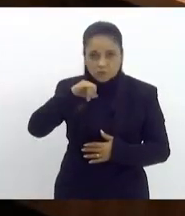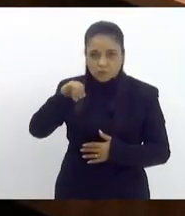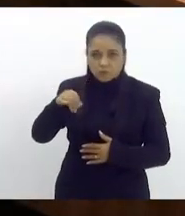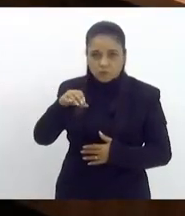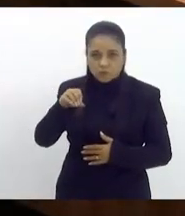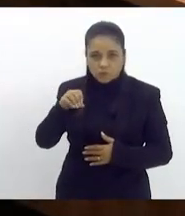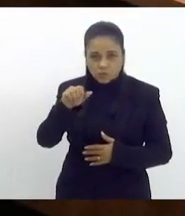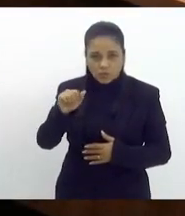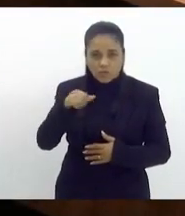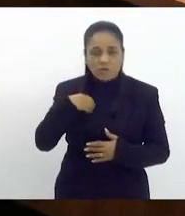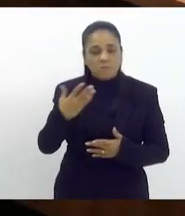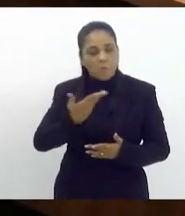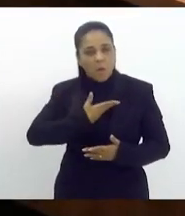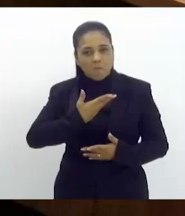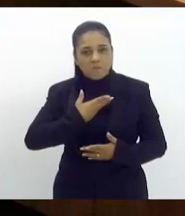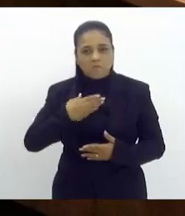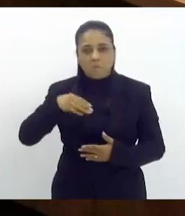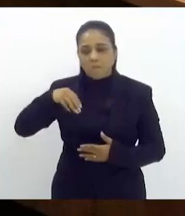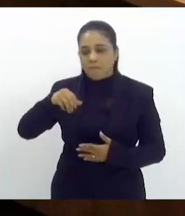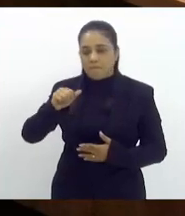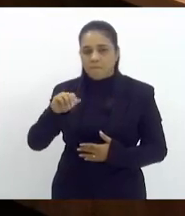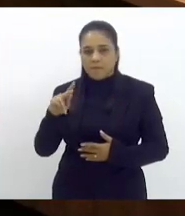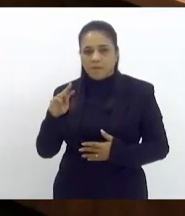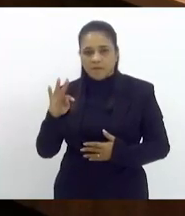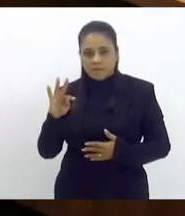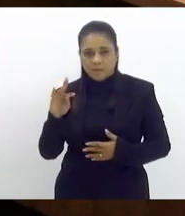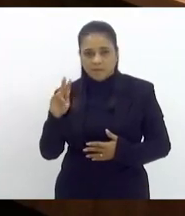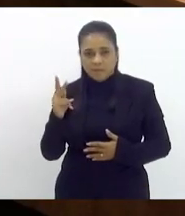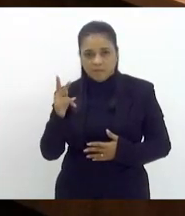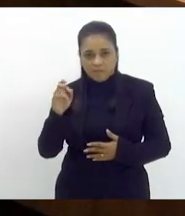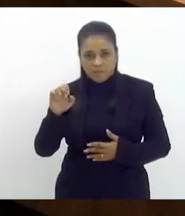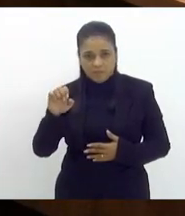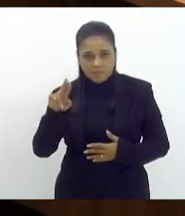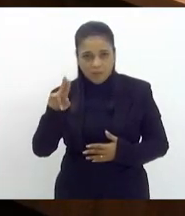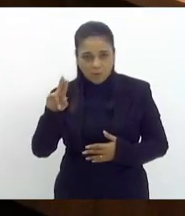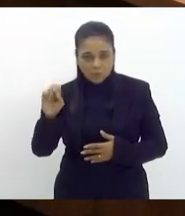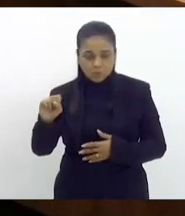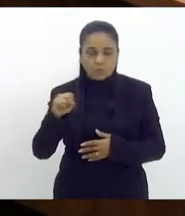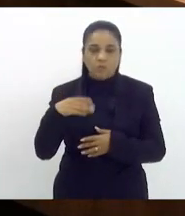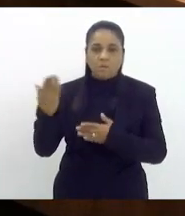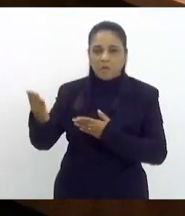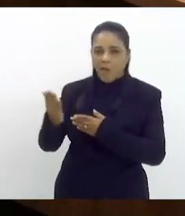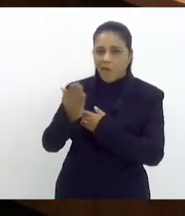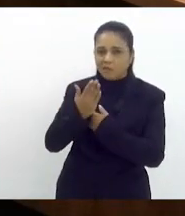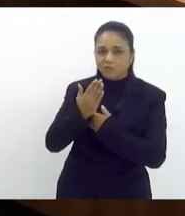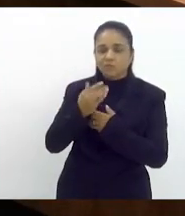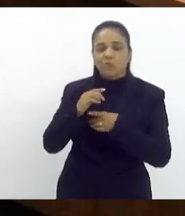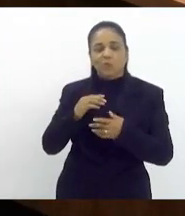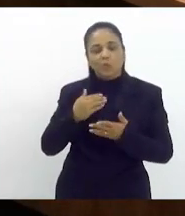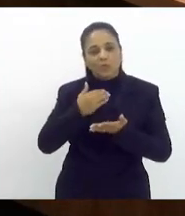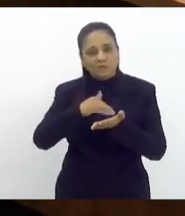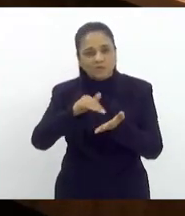amigo Mateus quintal que me ajudou muito naquele curto período que eu fiquei à frente da secretaria de governo Muito obrigado